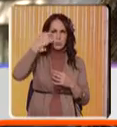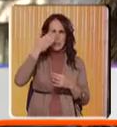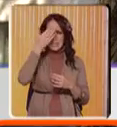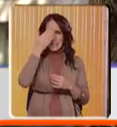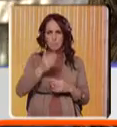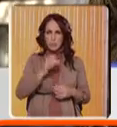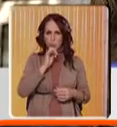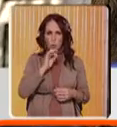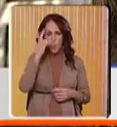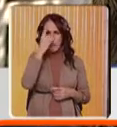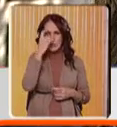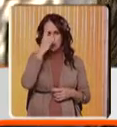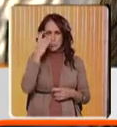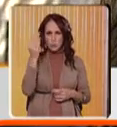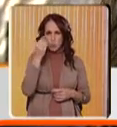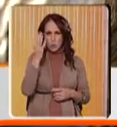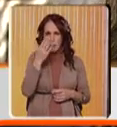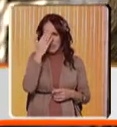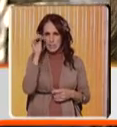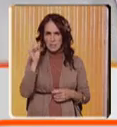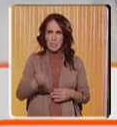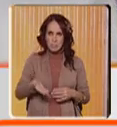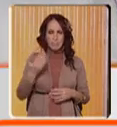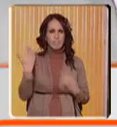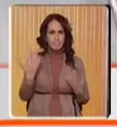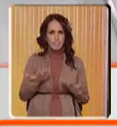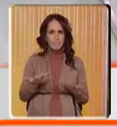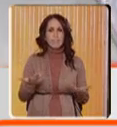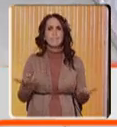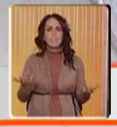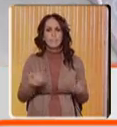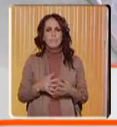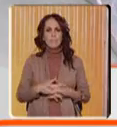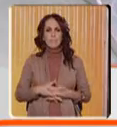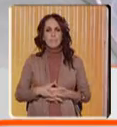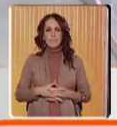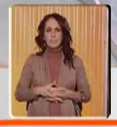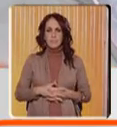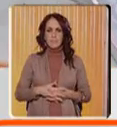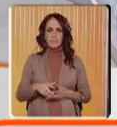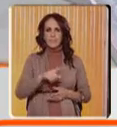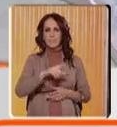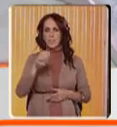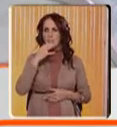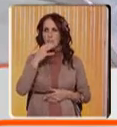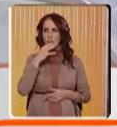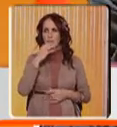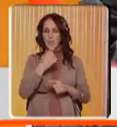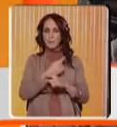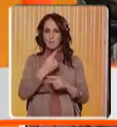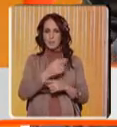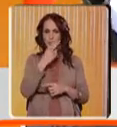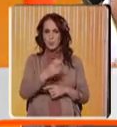o raciocínio e cada vez mais. É que, entretanto, já fomos aqui comentando algumas